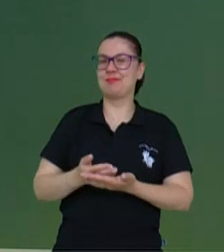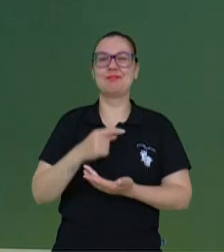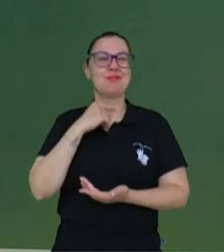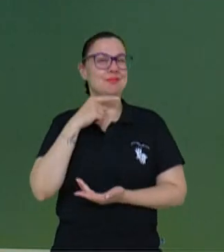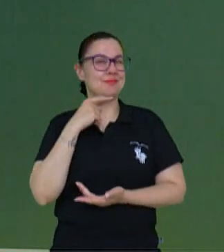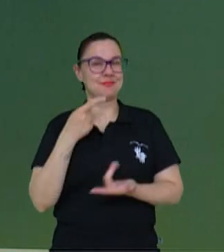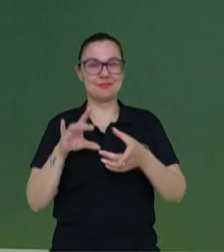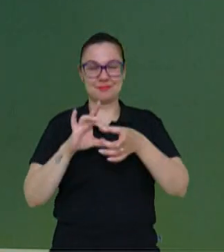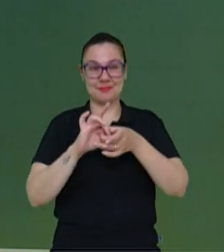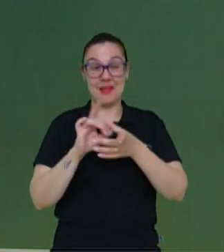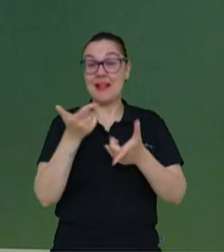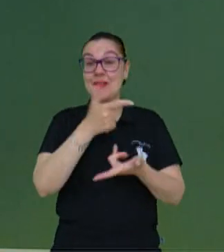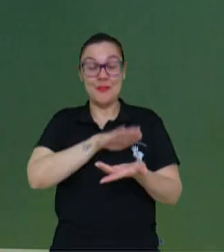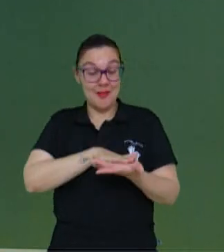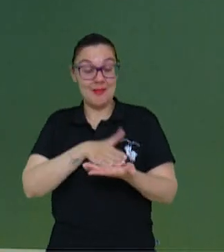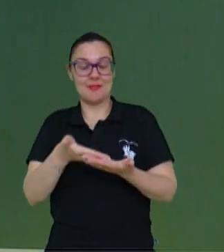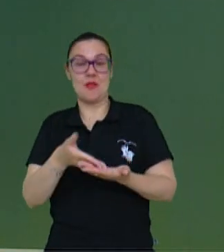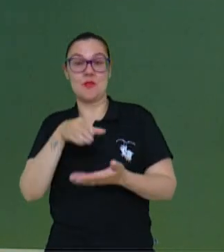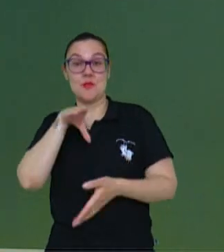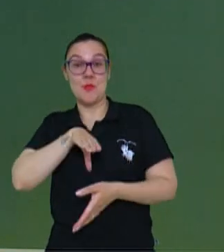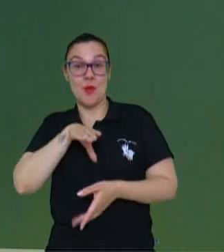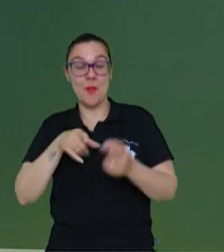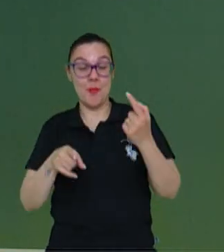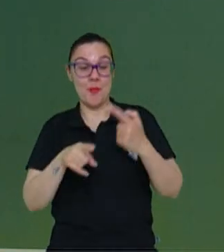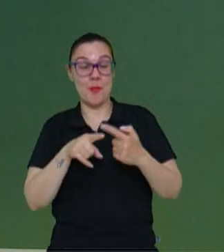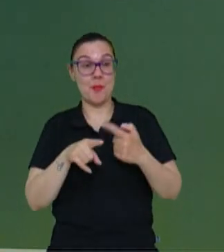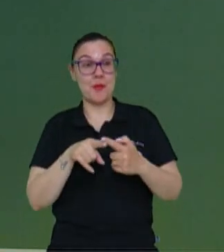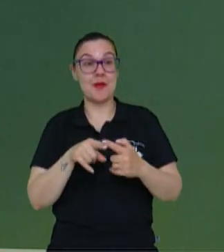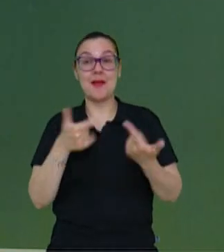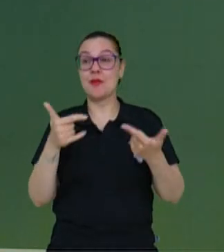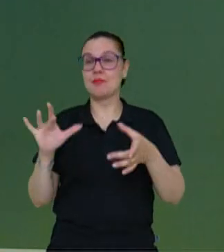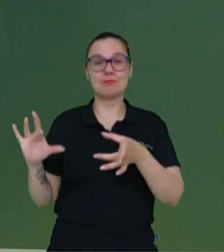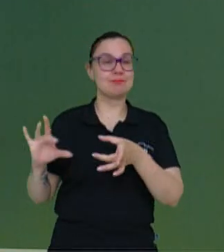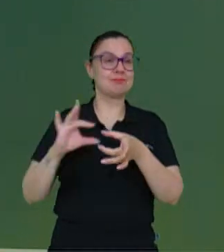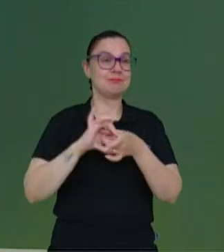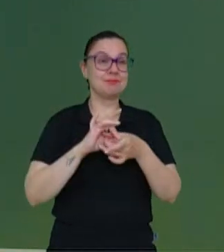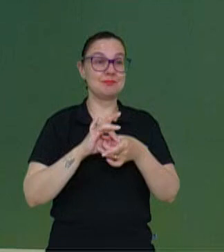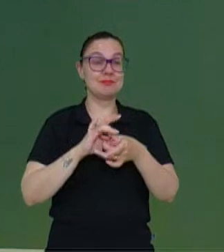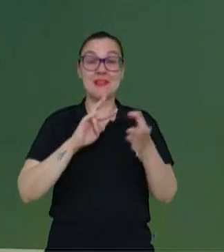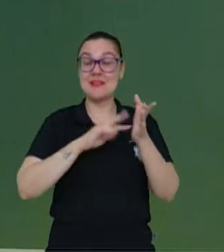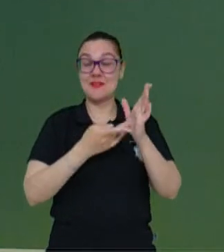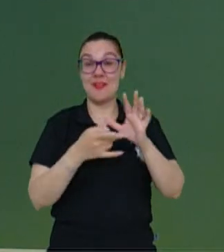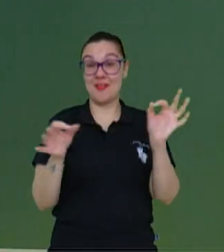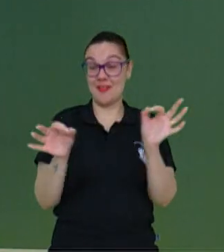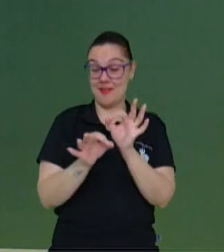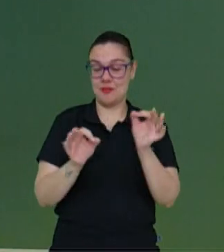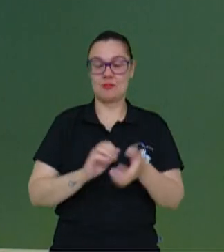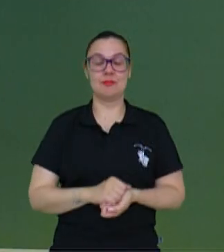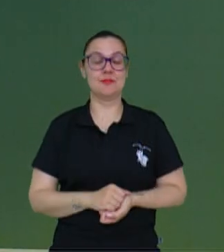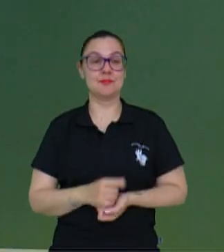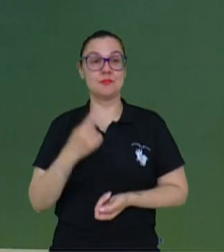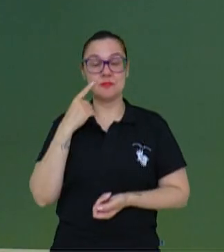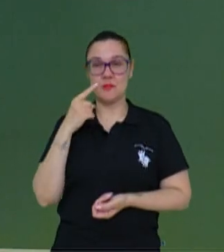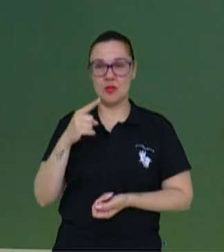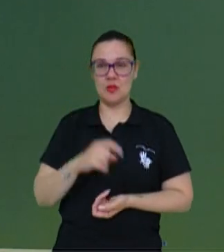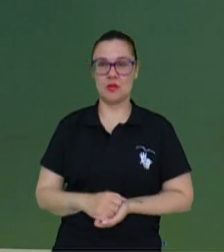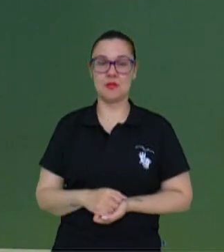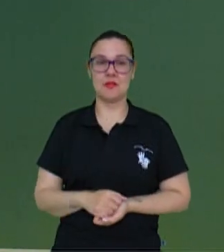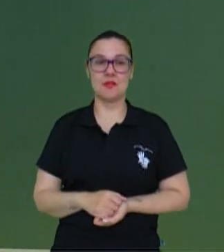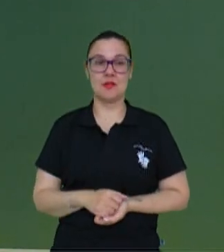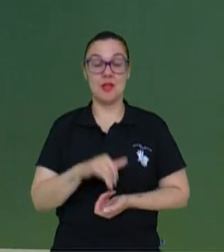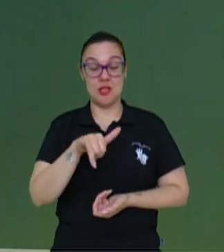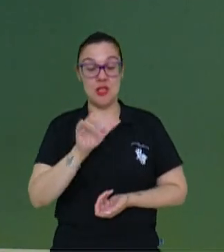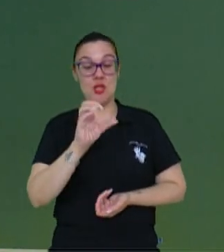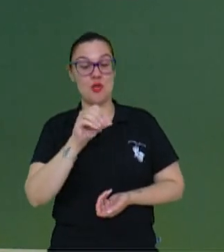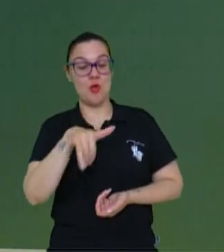mesmo que ele não tenha tradução, porque em língua portuguesa ele não faria o menor sentido, tá, gente? Olha só, o